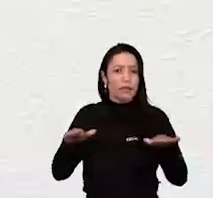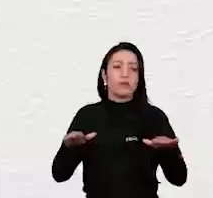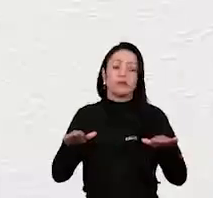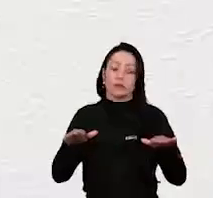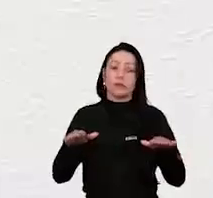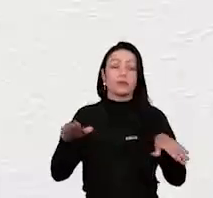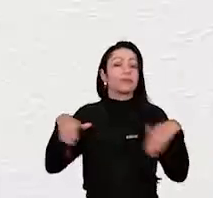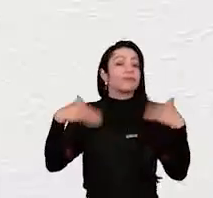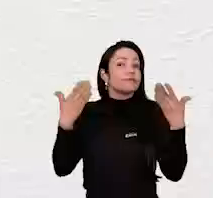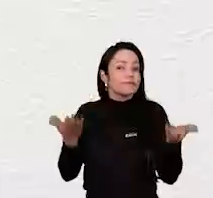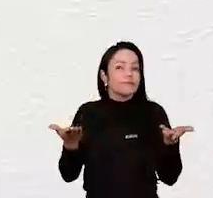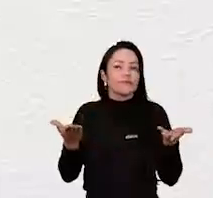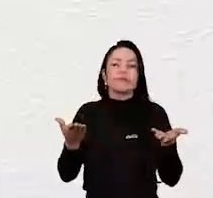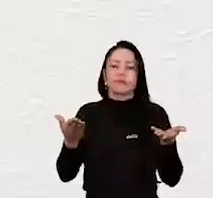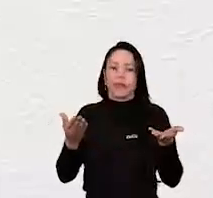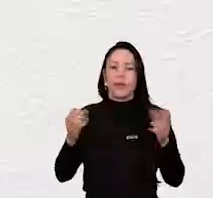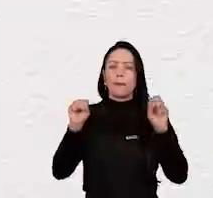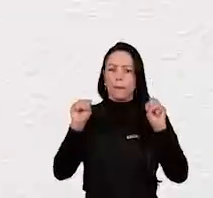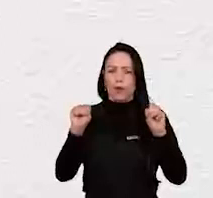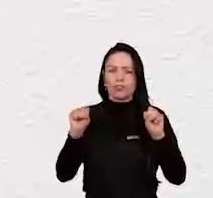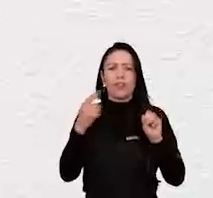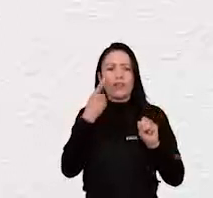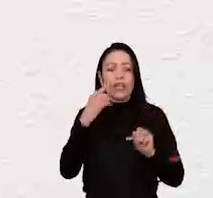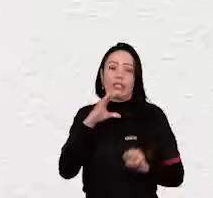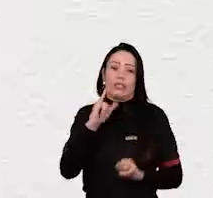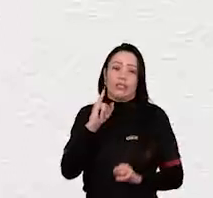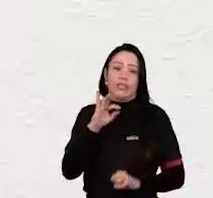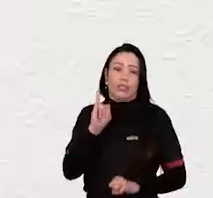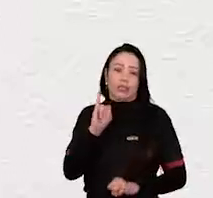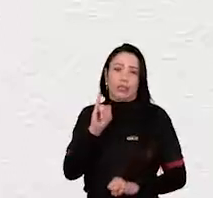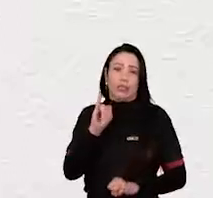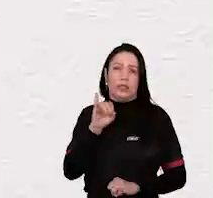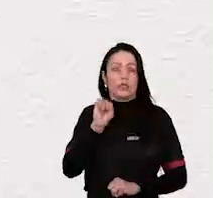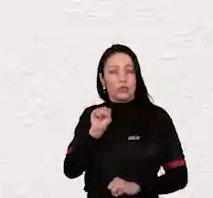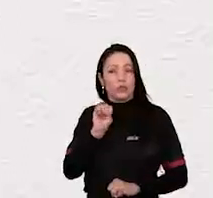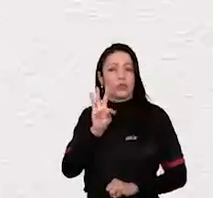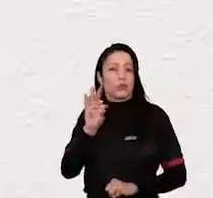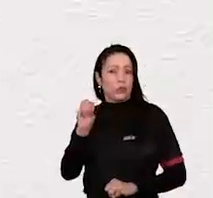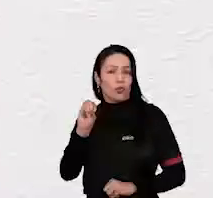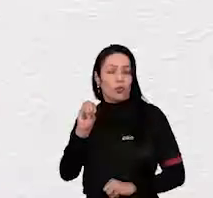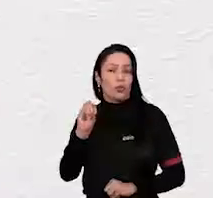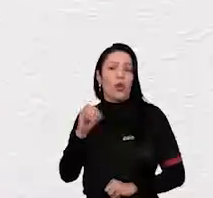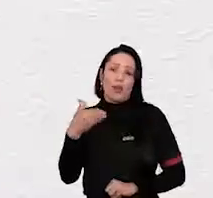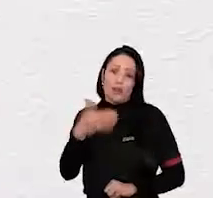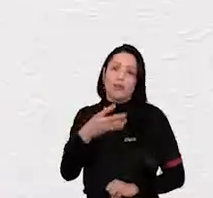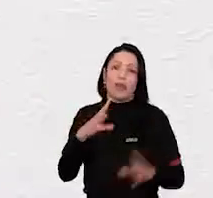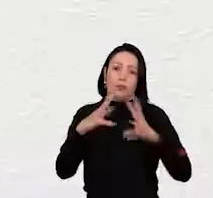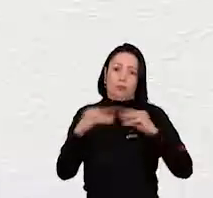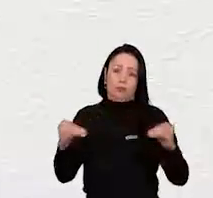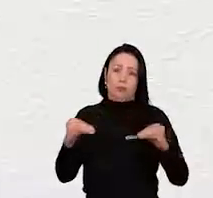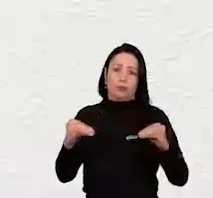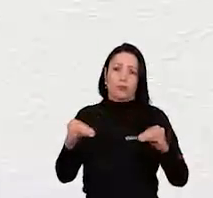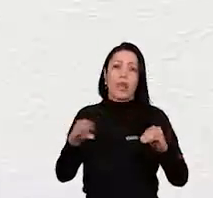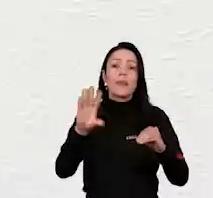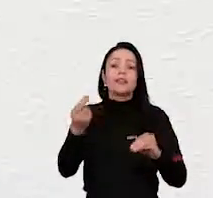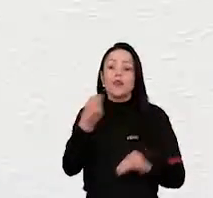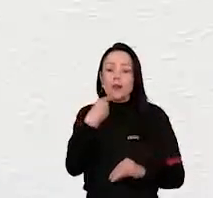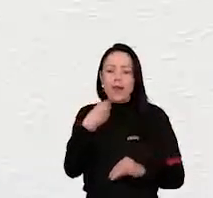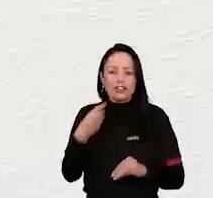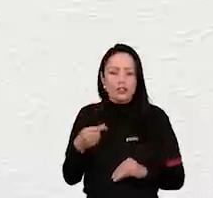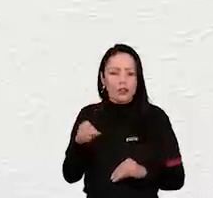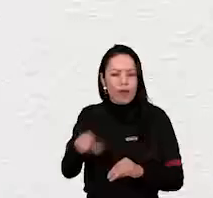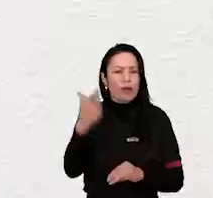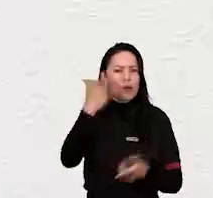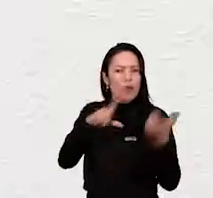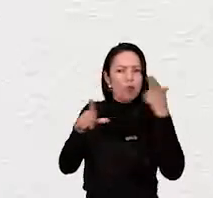que é uma extrapolação sérica, ou seja, se for uma cistite, vai funcionar. A gente não sabe quanto desse antibiótico vai chegar na orelha e vai